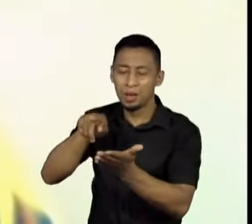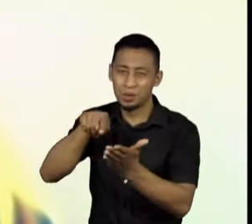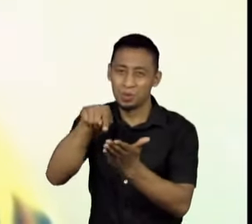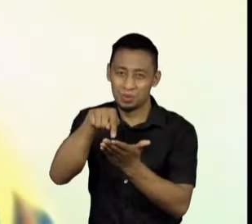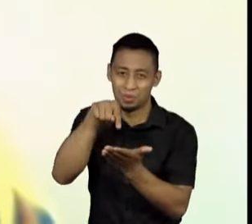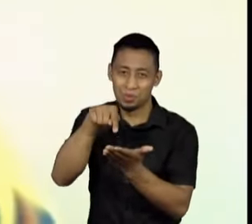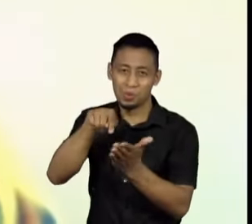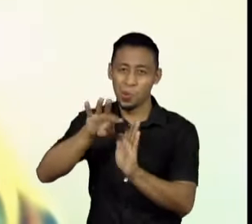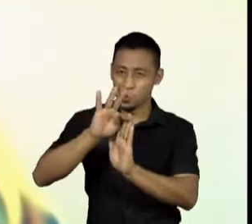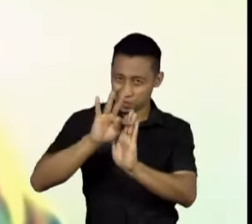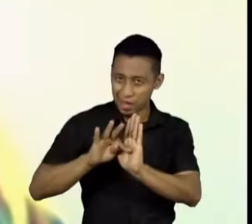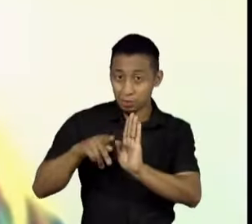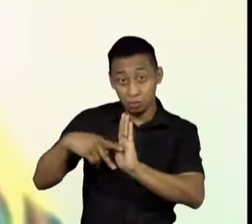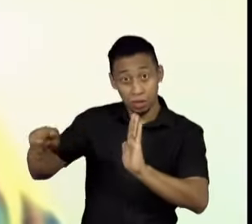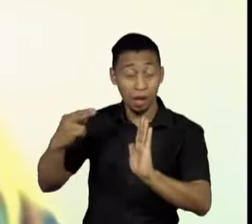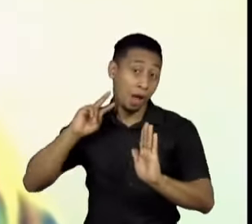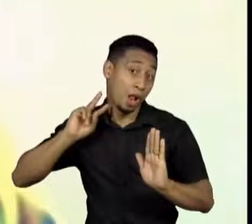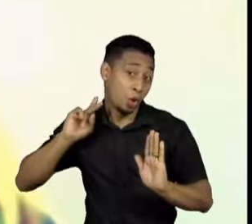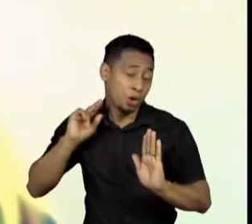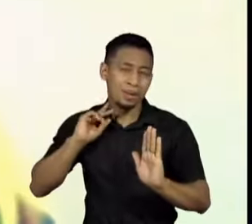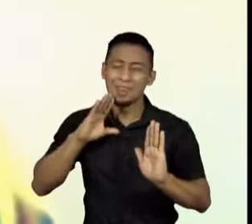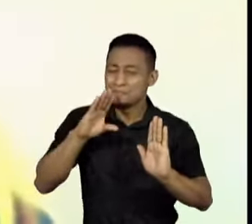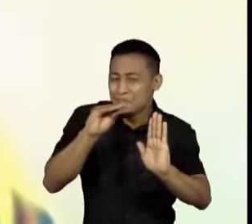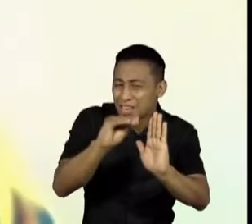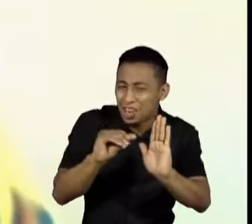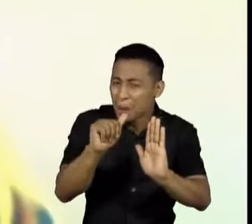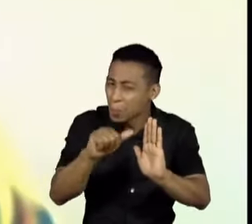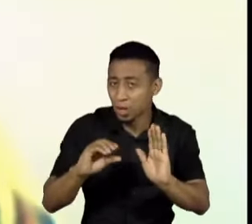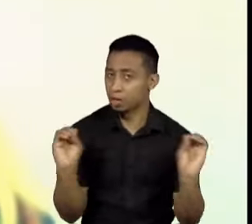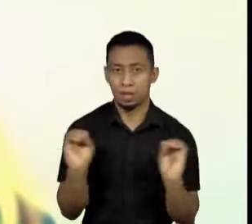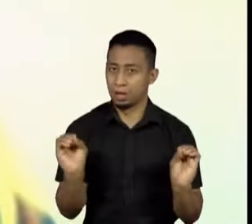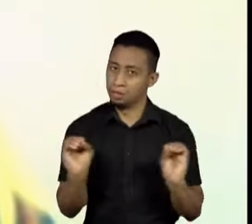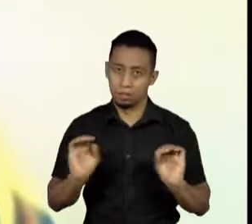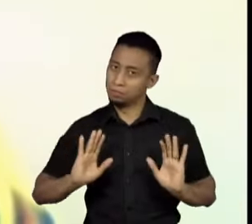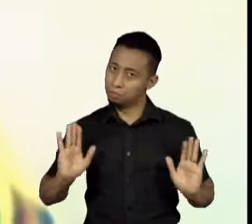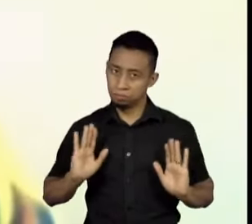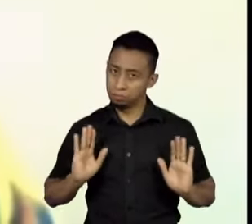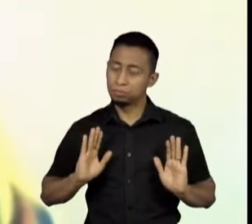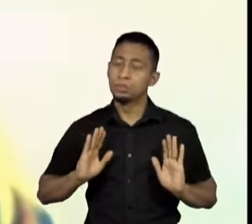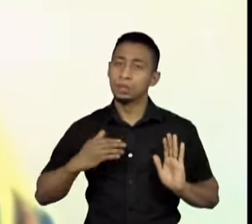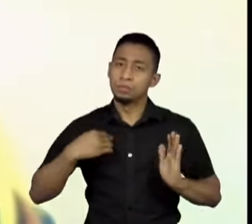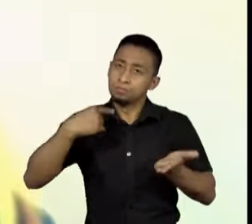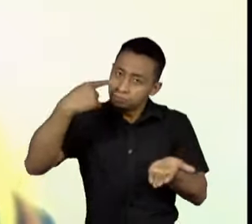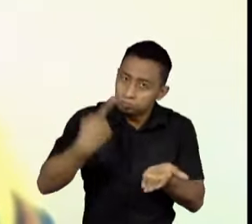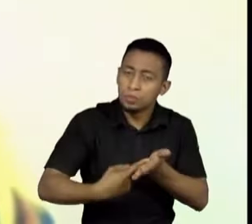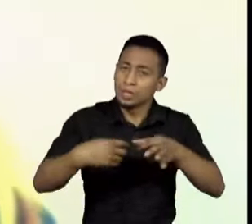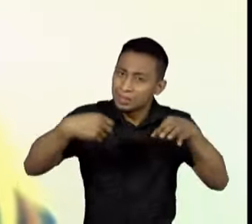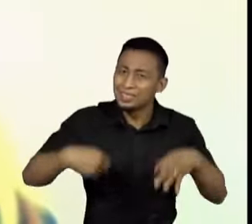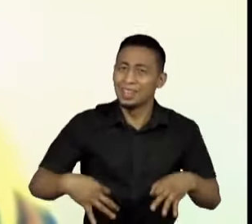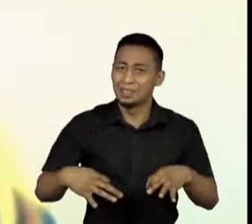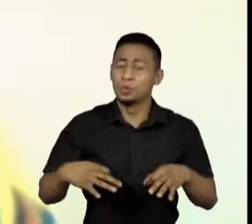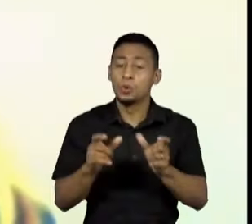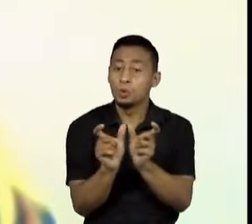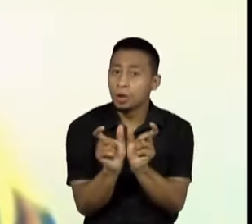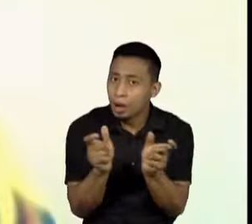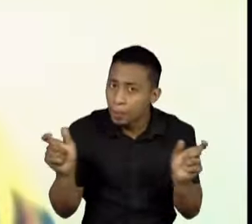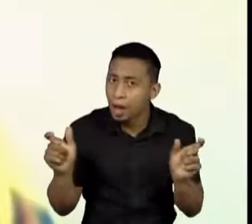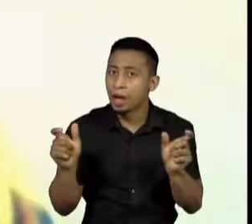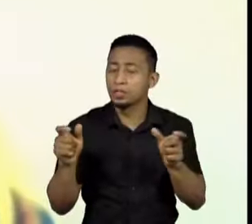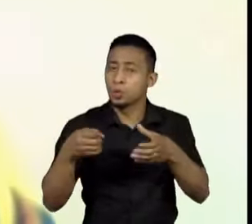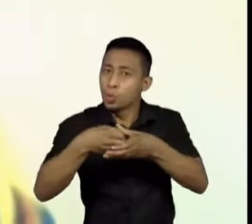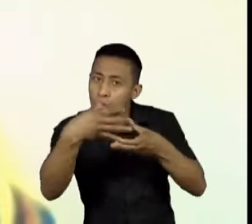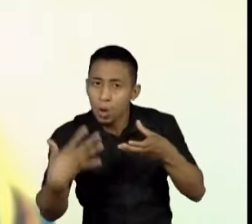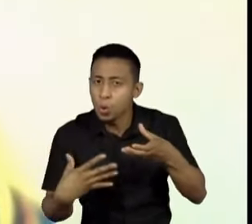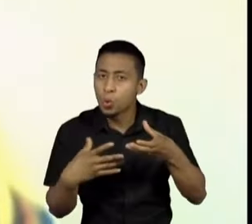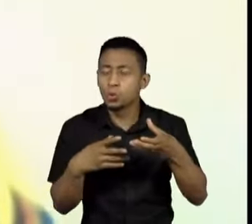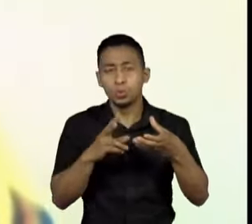de Carolina, tanto do ponto de vista da ortografia, da gramática e do conteúdo. Né? O conteúdo